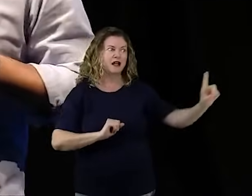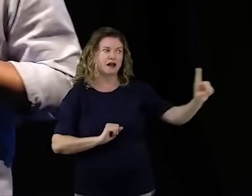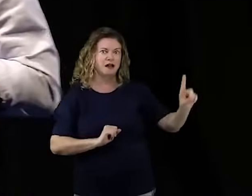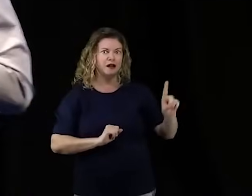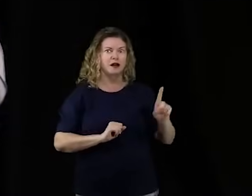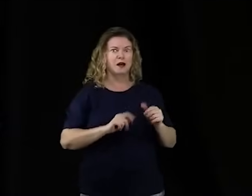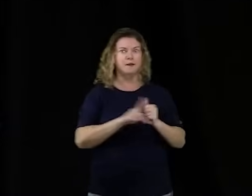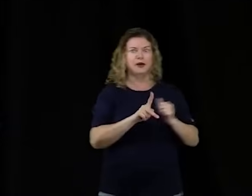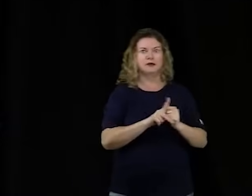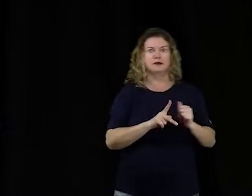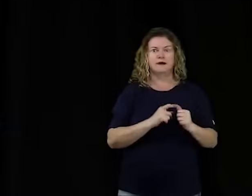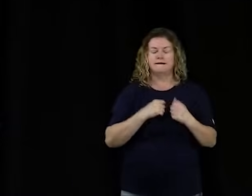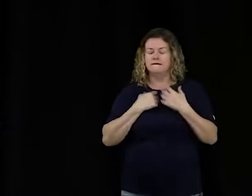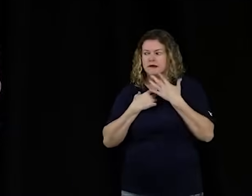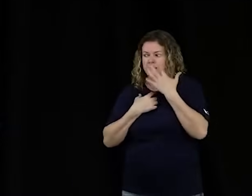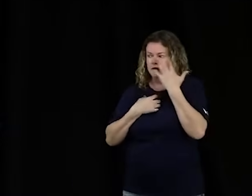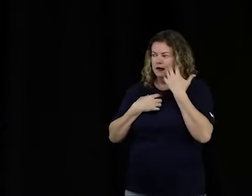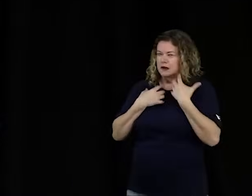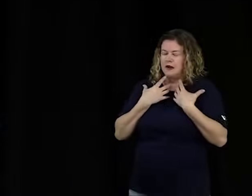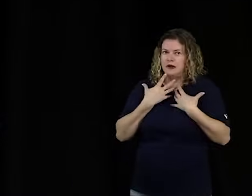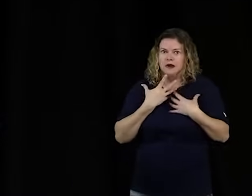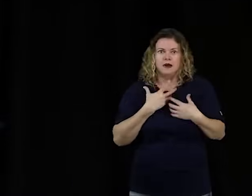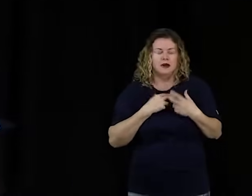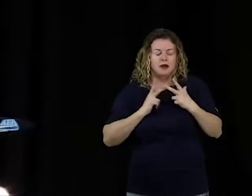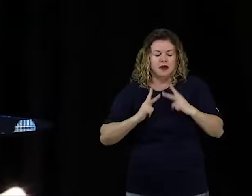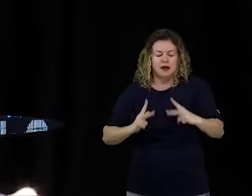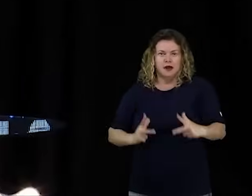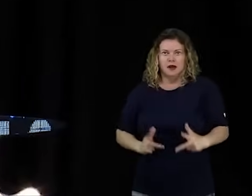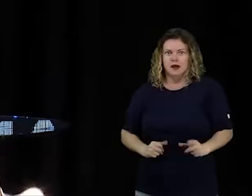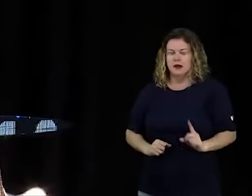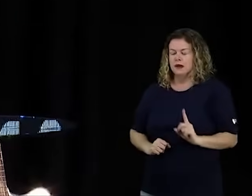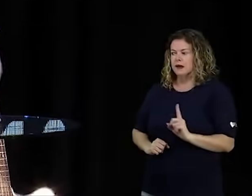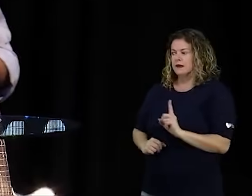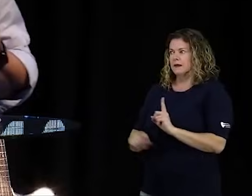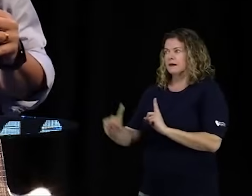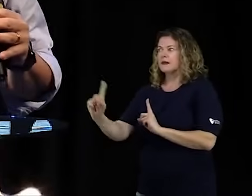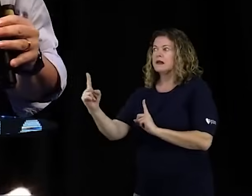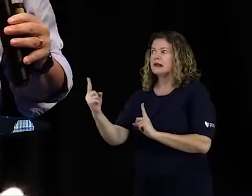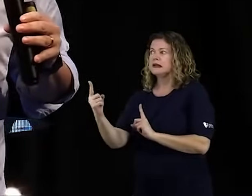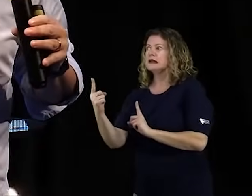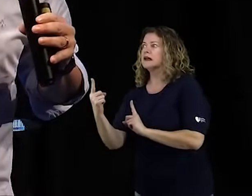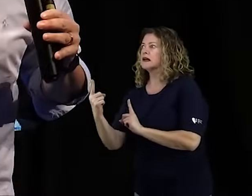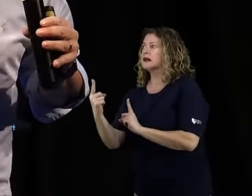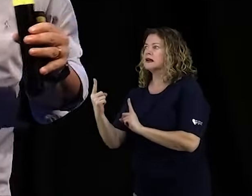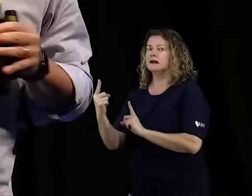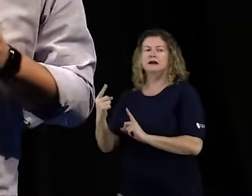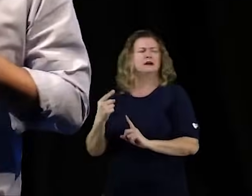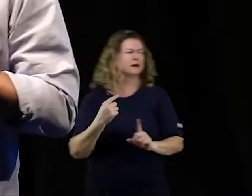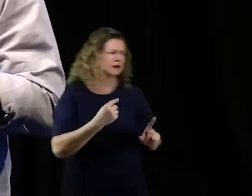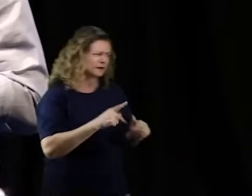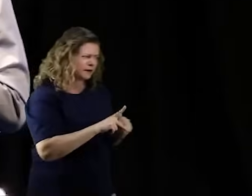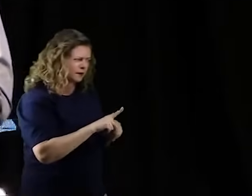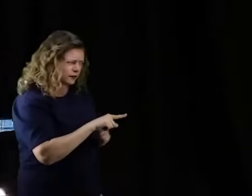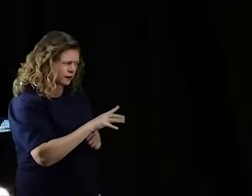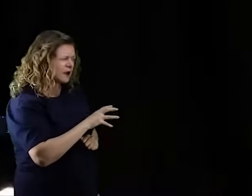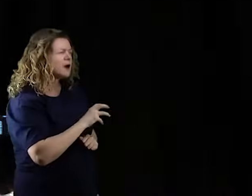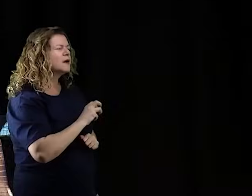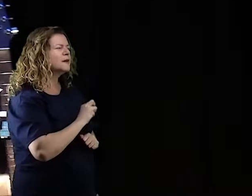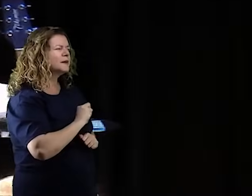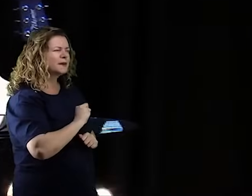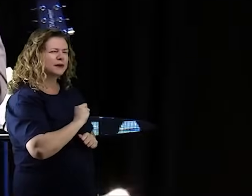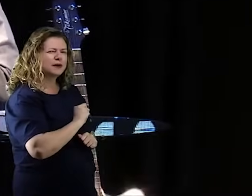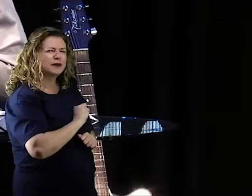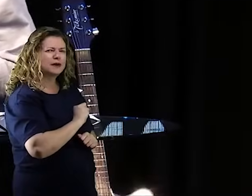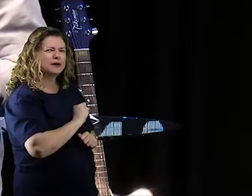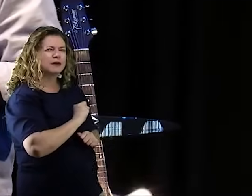aquele pão Pedro você me ama amo Senhor Tu sabes que eu te amo ele faz Pedro confessar